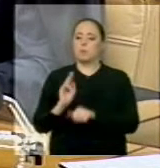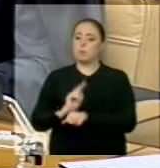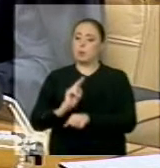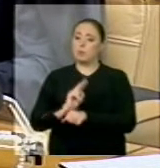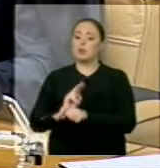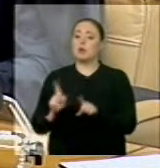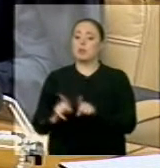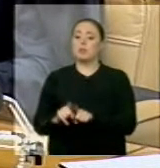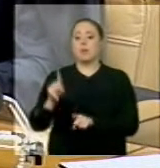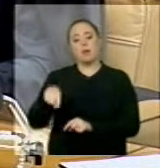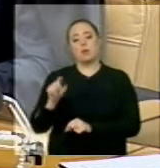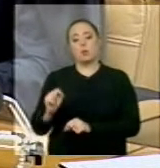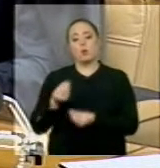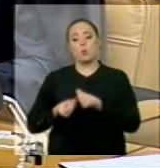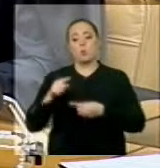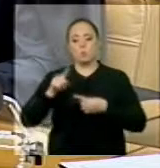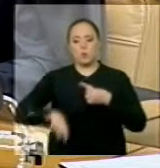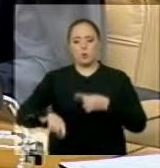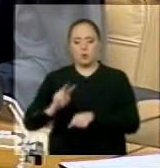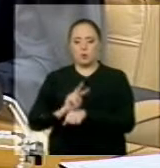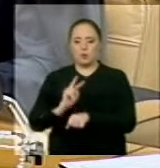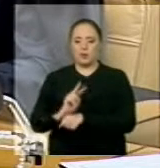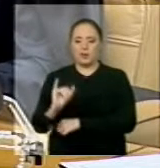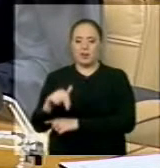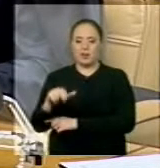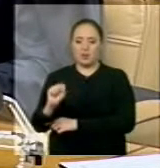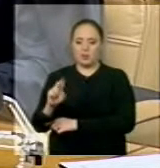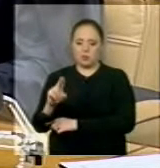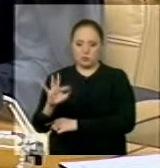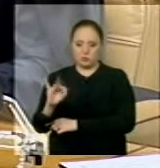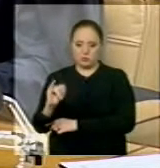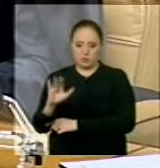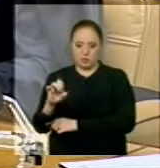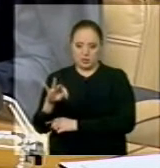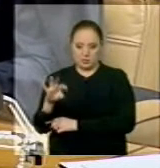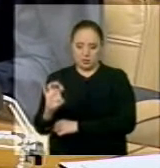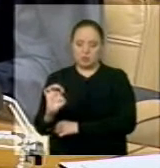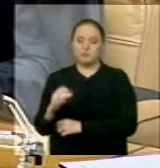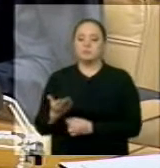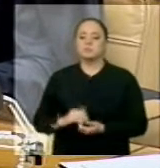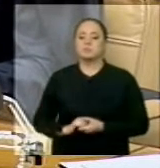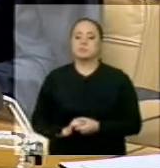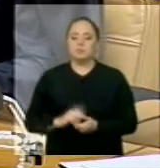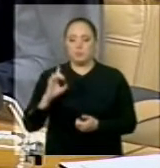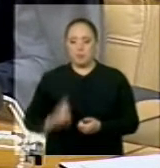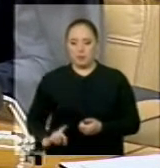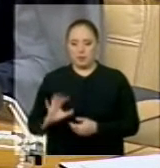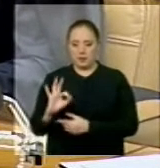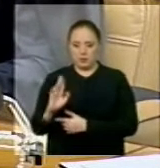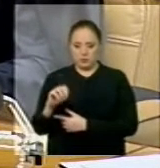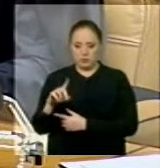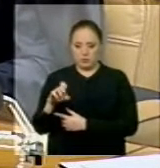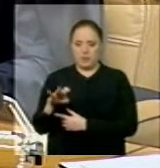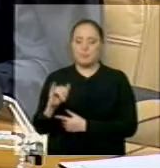se traduz como proibição de proteção insuficiente. Cito Sua Excelência: os direitos fundamentais não podem ser